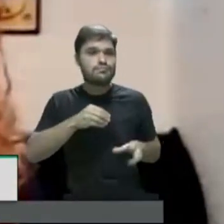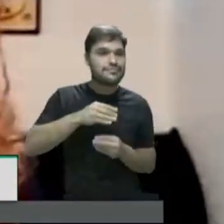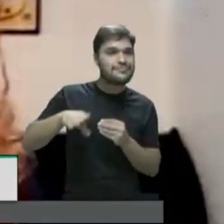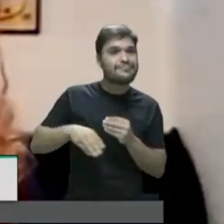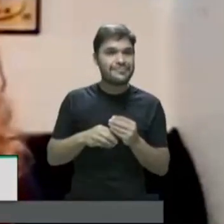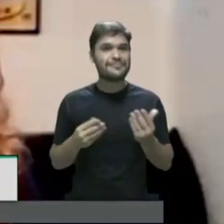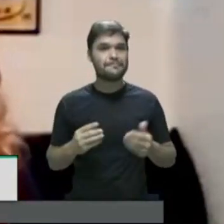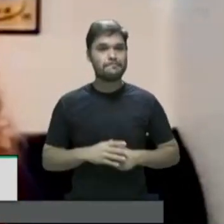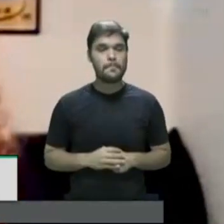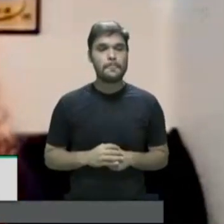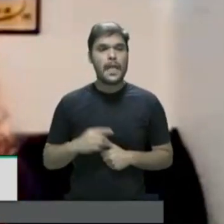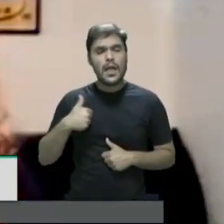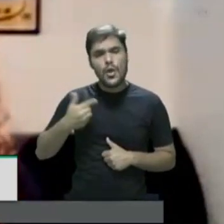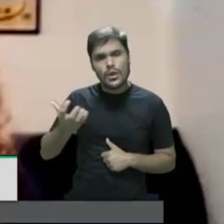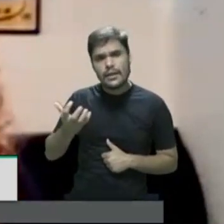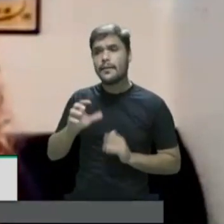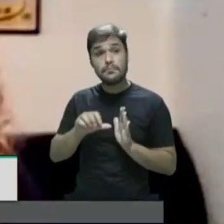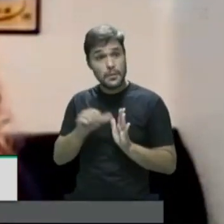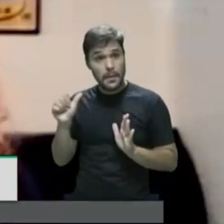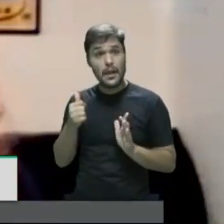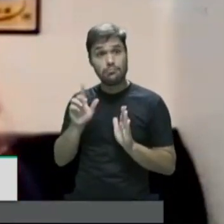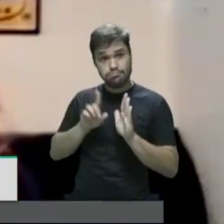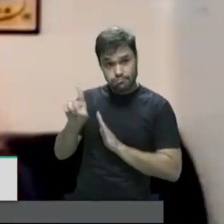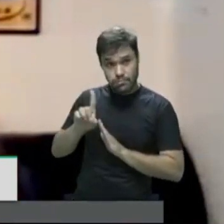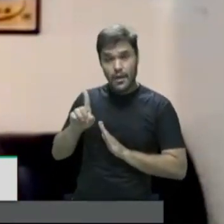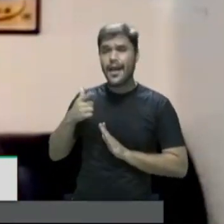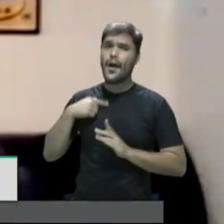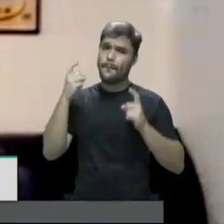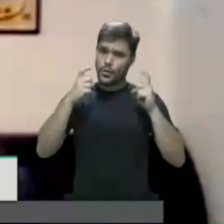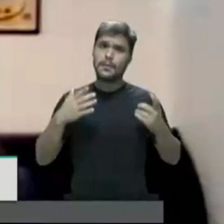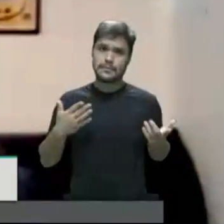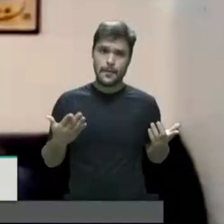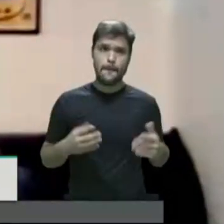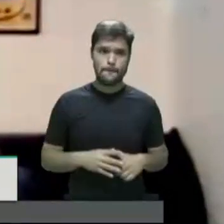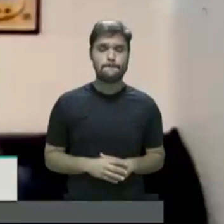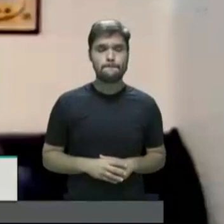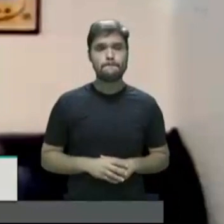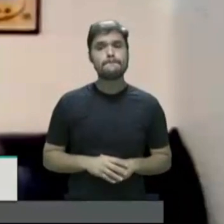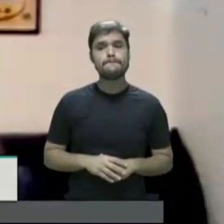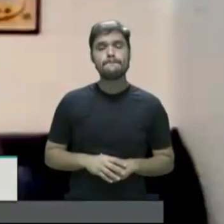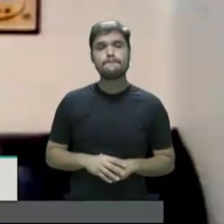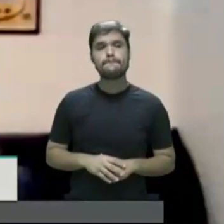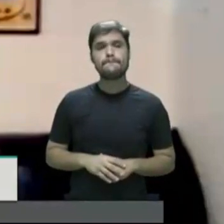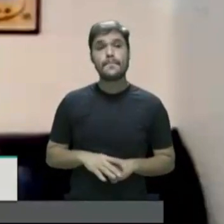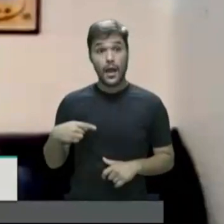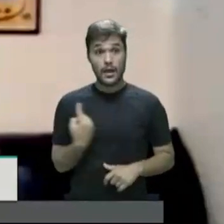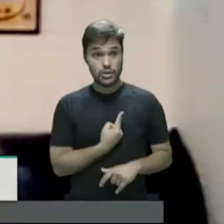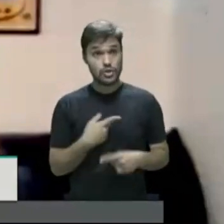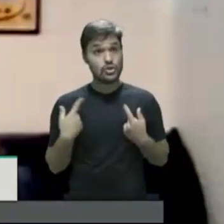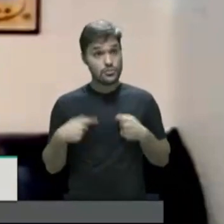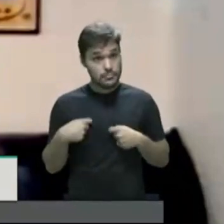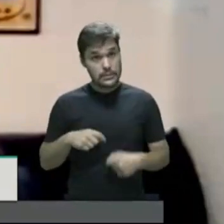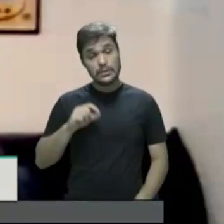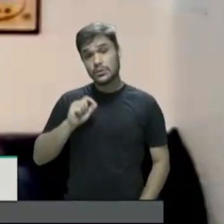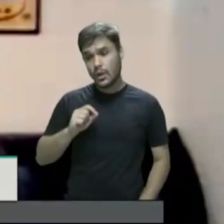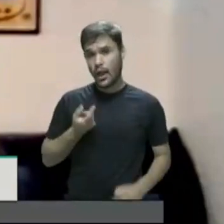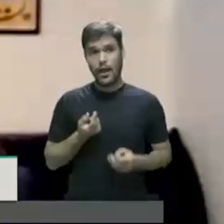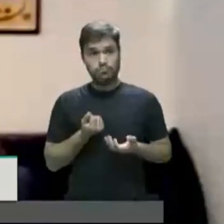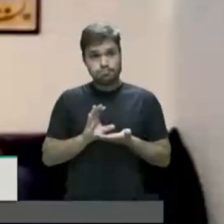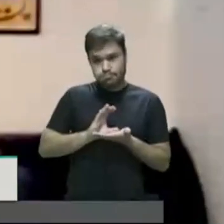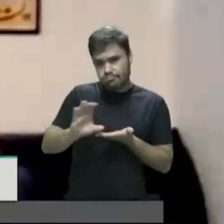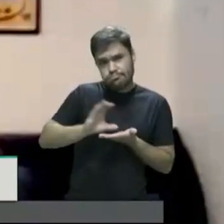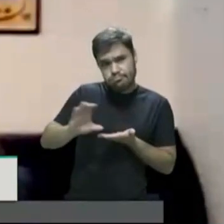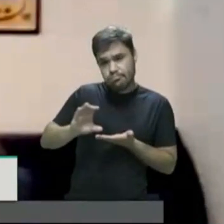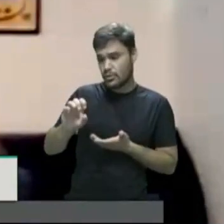coisa, ministro, que eu gostaria de levantar, e é uma preocupação objetiva, é a necessidade do financiamento do